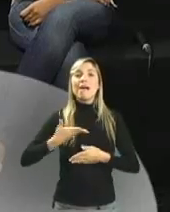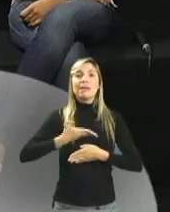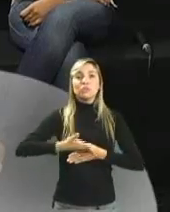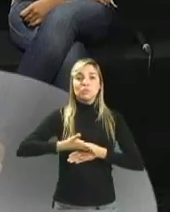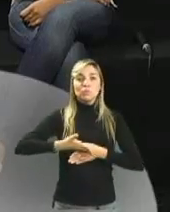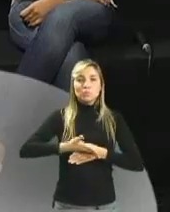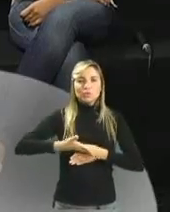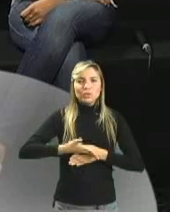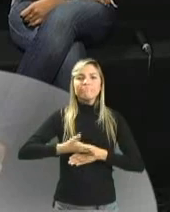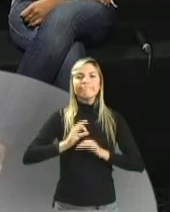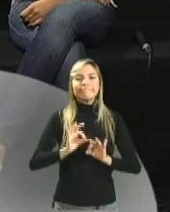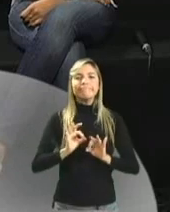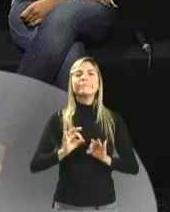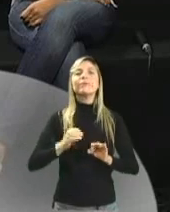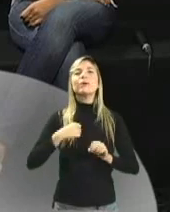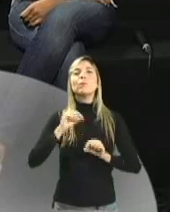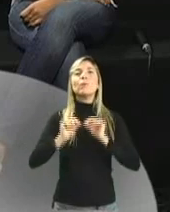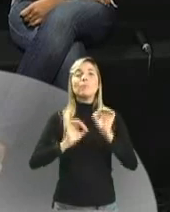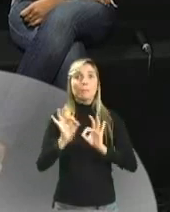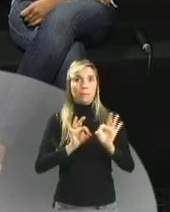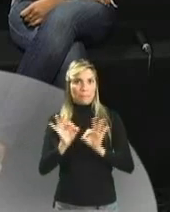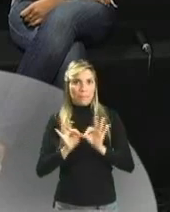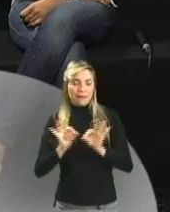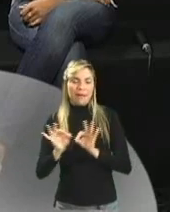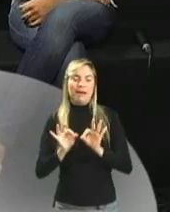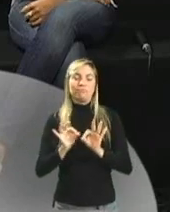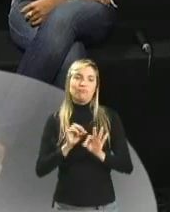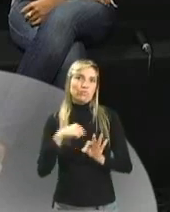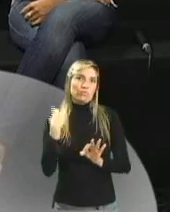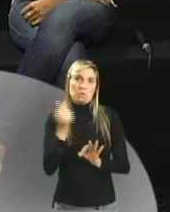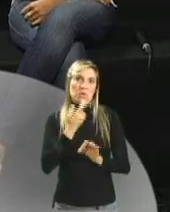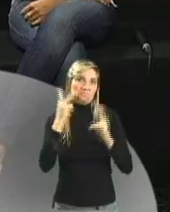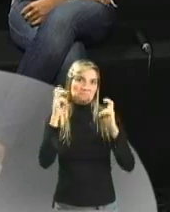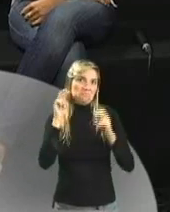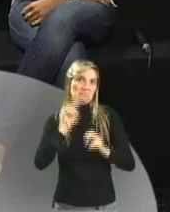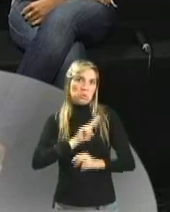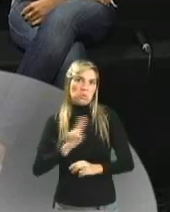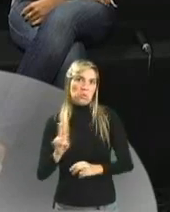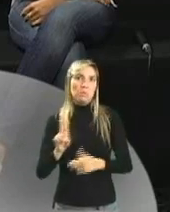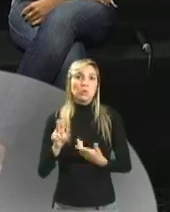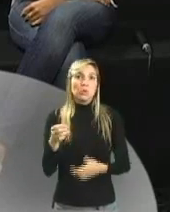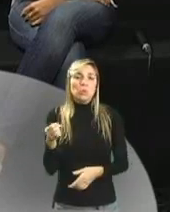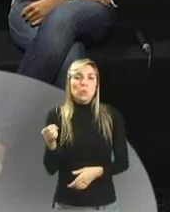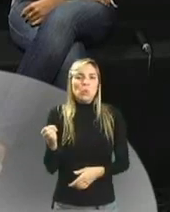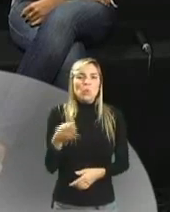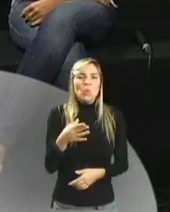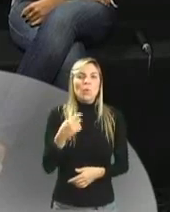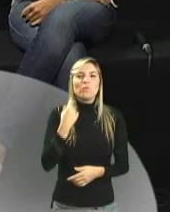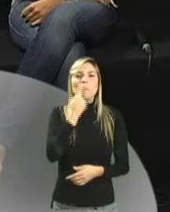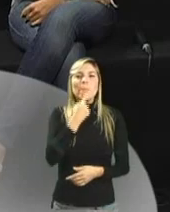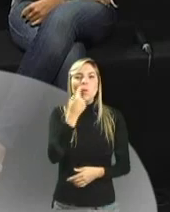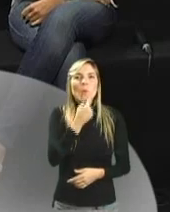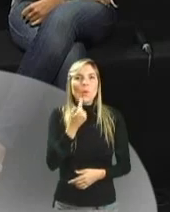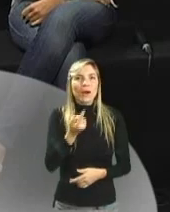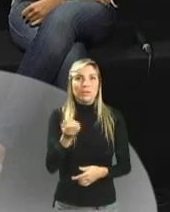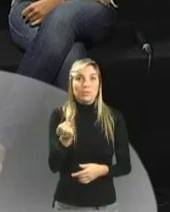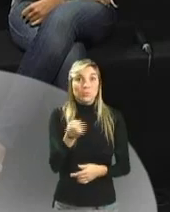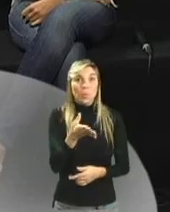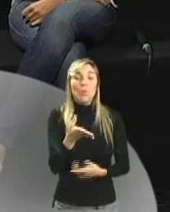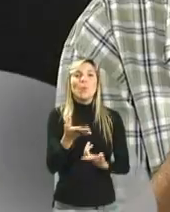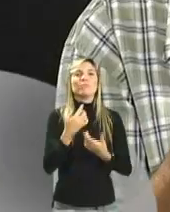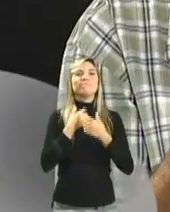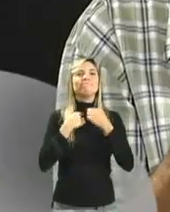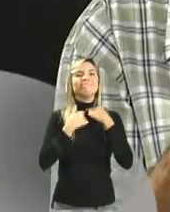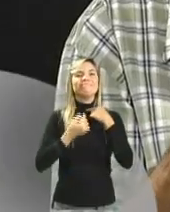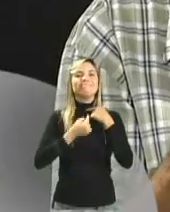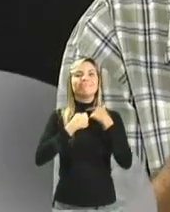procedimento cirúrgico que implica na confecção do que nós chamaríamos de uma nova boca no indivíduo,